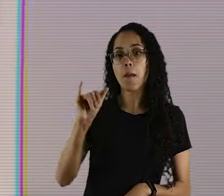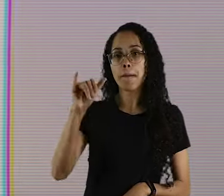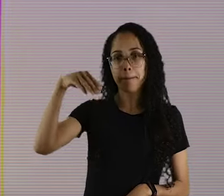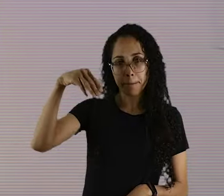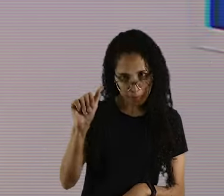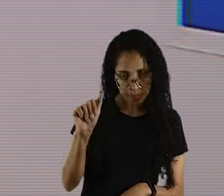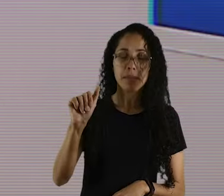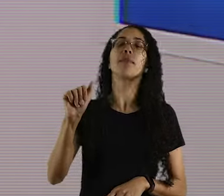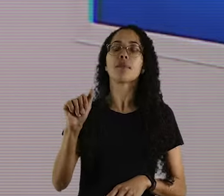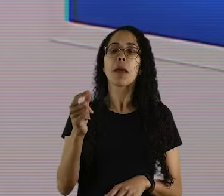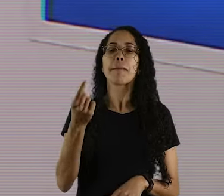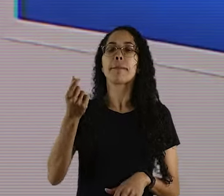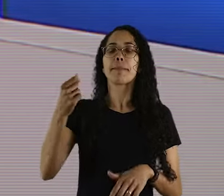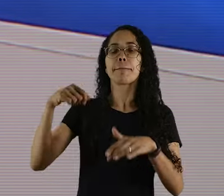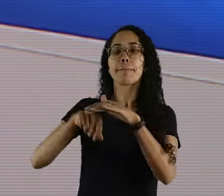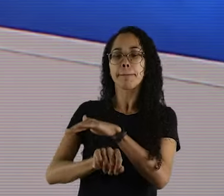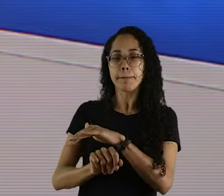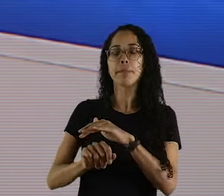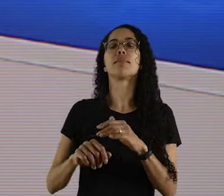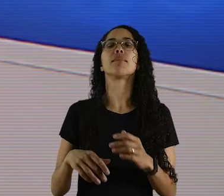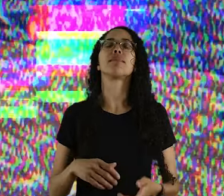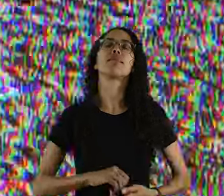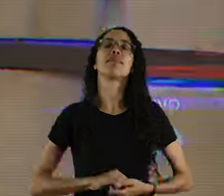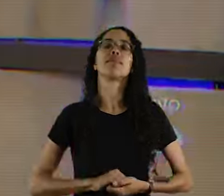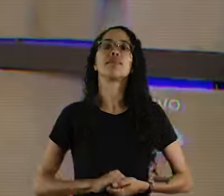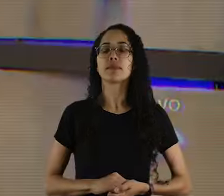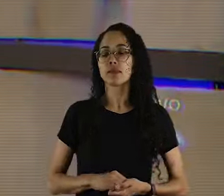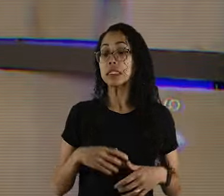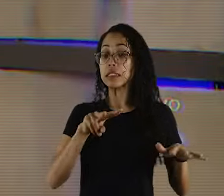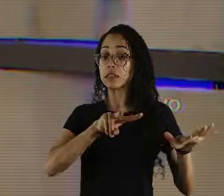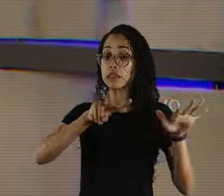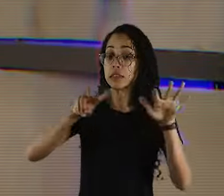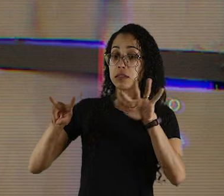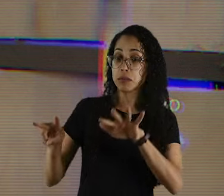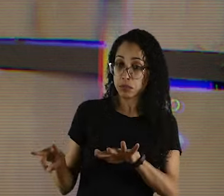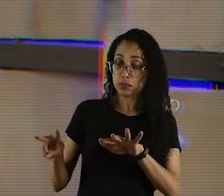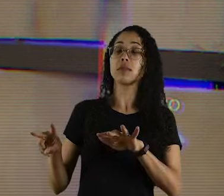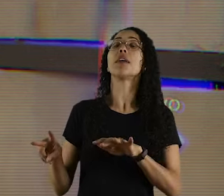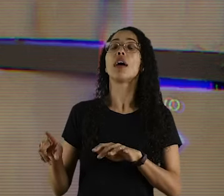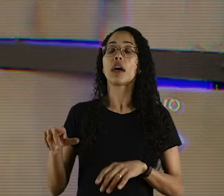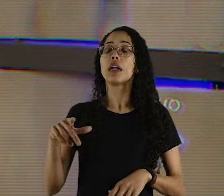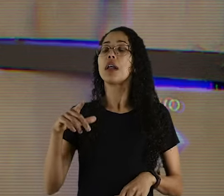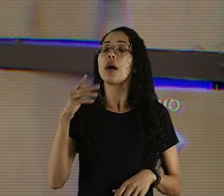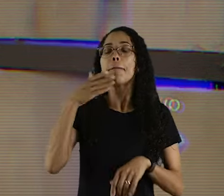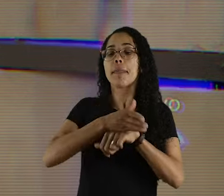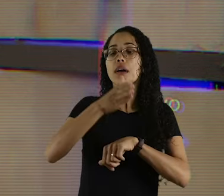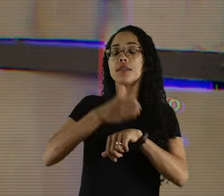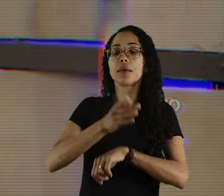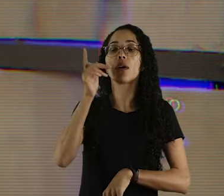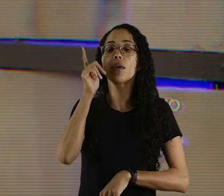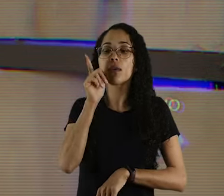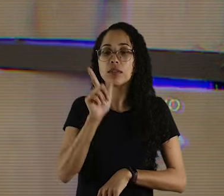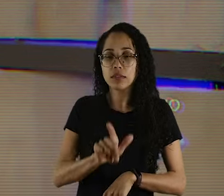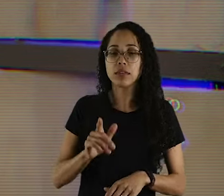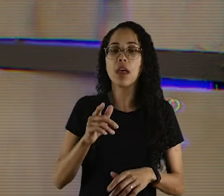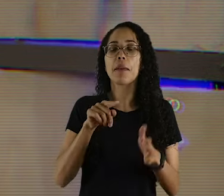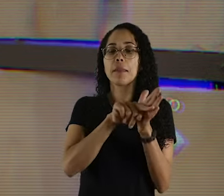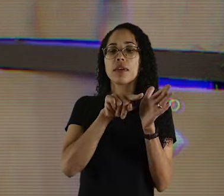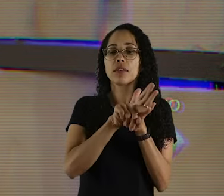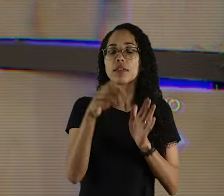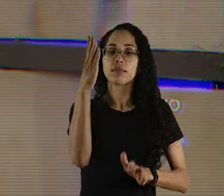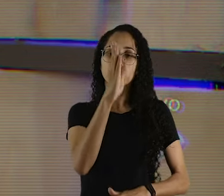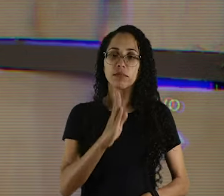Entidades dos Mercados Financeiro e de Capitais. Durante toda essa semana, os porto-alegrenses podem participar de uma pesquisa